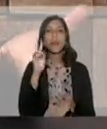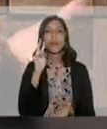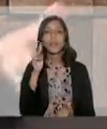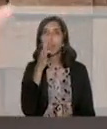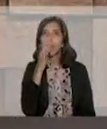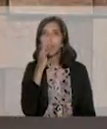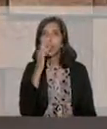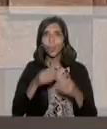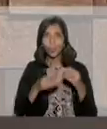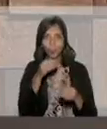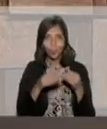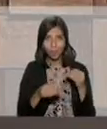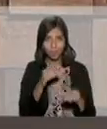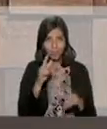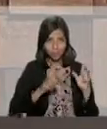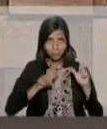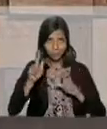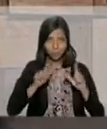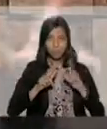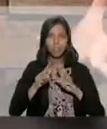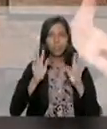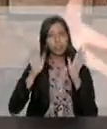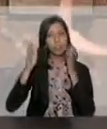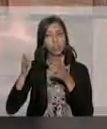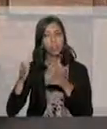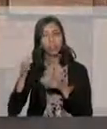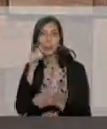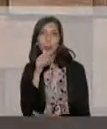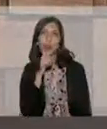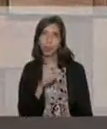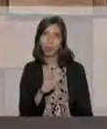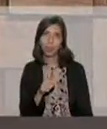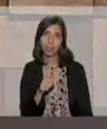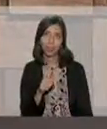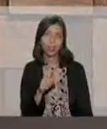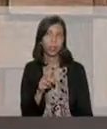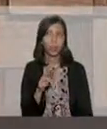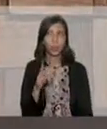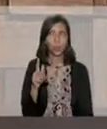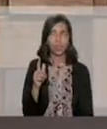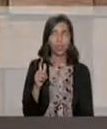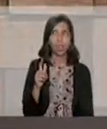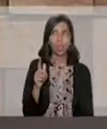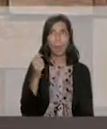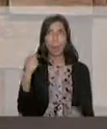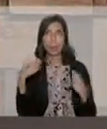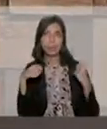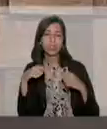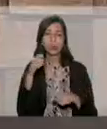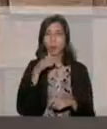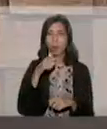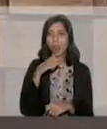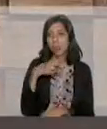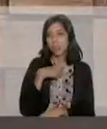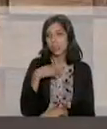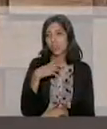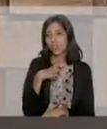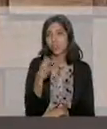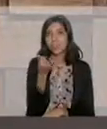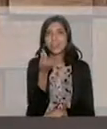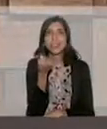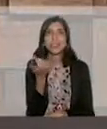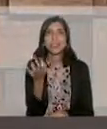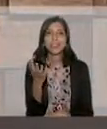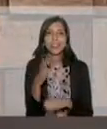novela, a gente se dirige às mulheres. Não que você tenha que ser mulher para você ter uma